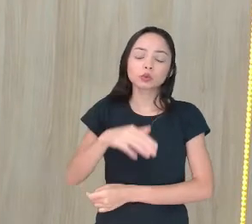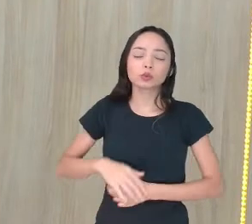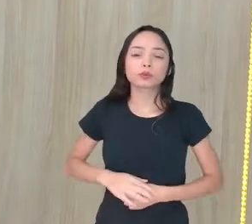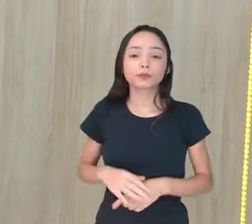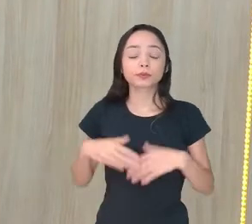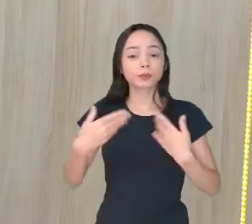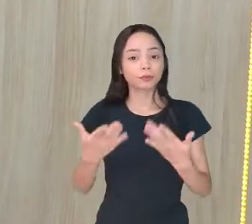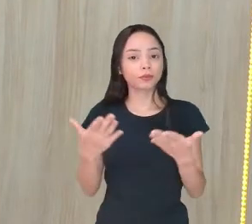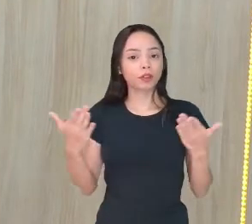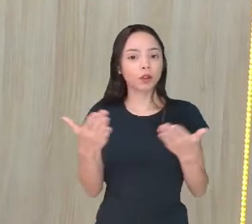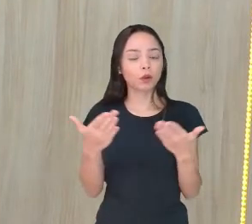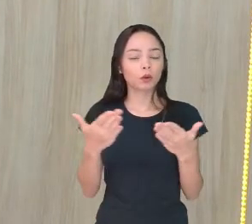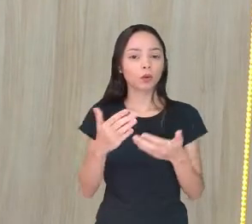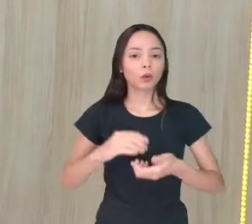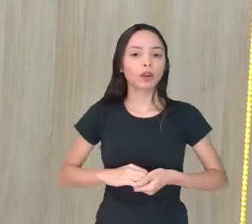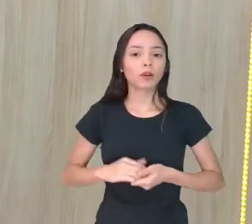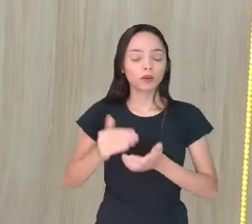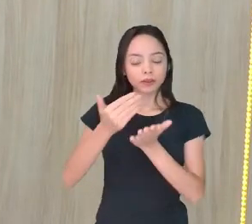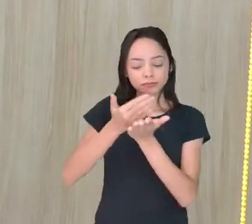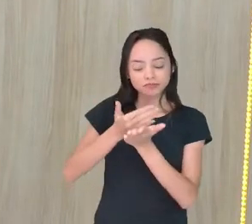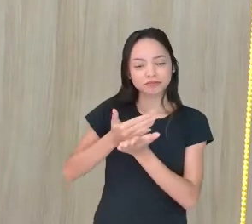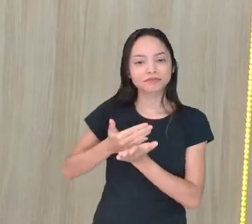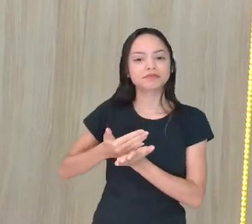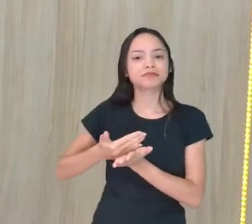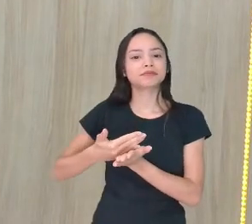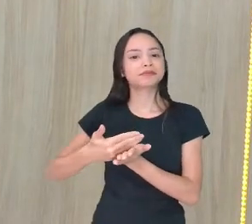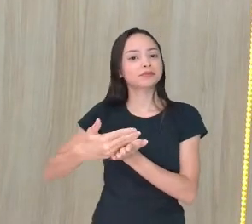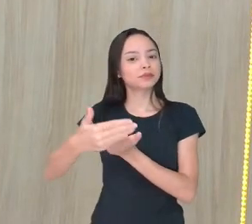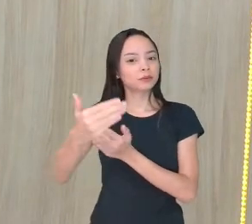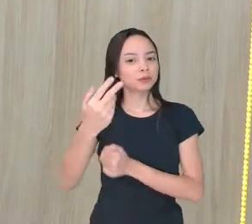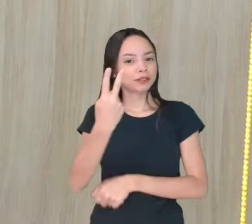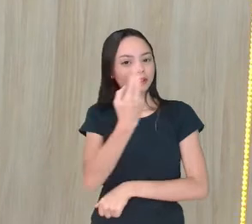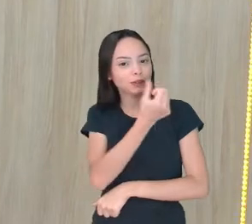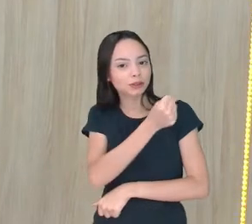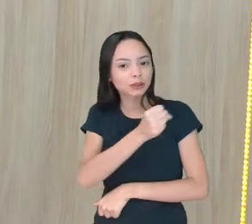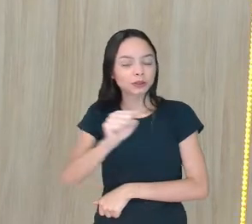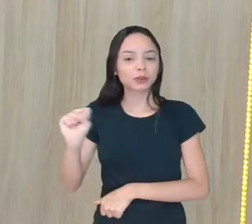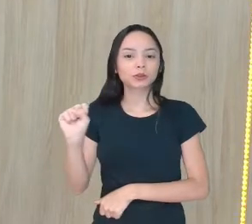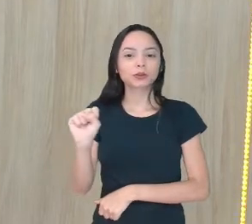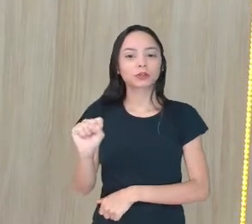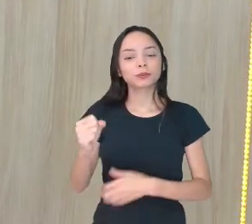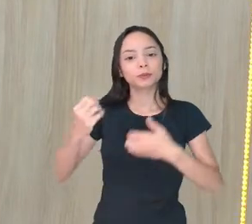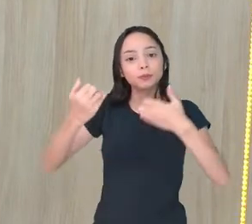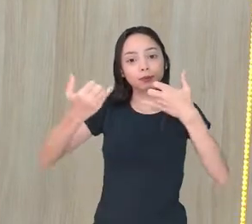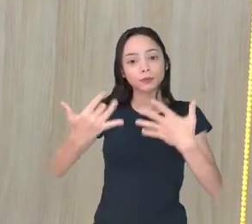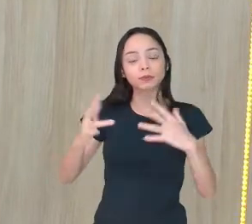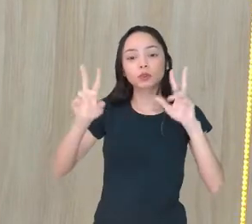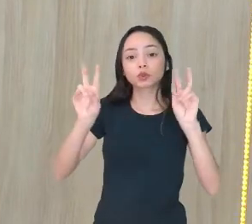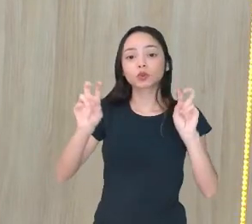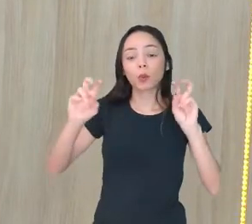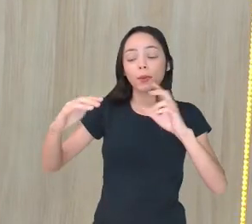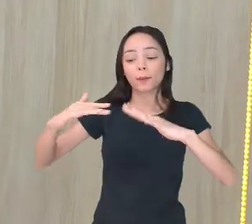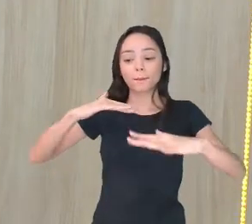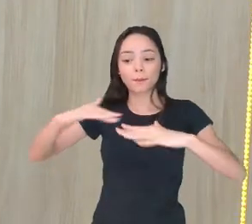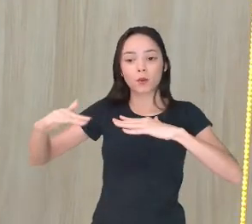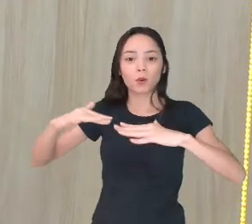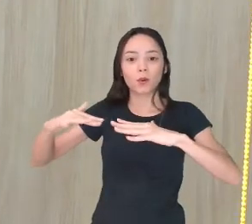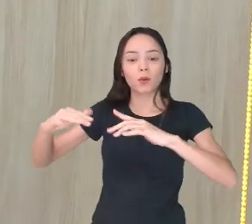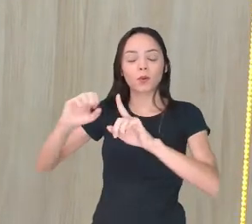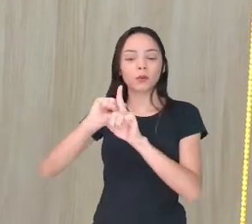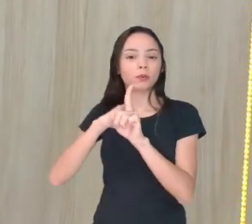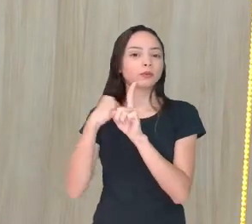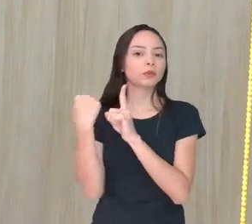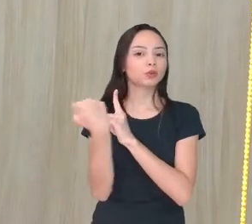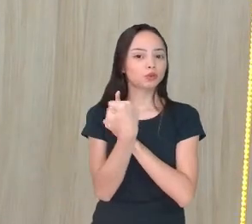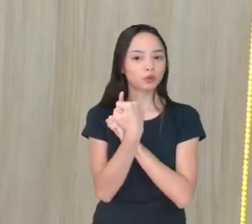vai hoje iniciar esse segundo semestre falando sobre movimentos